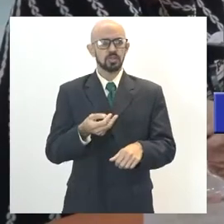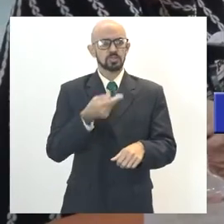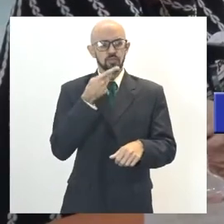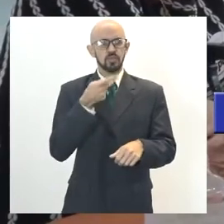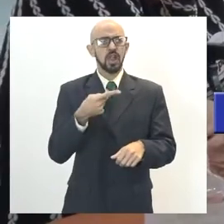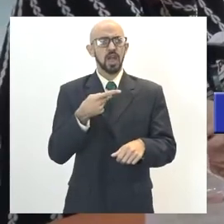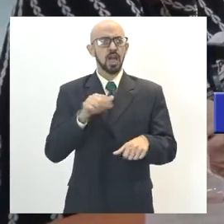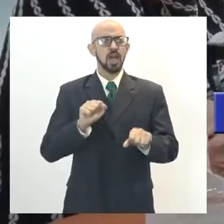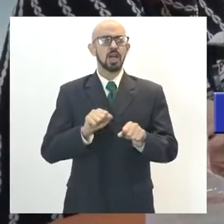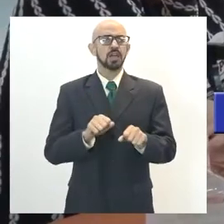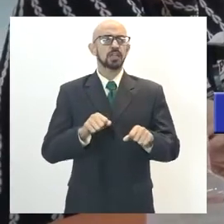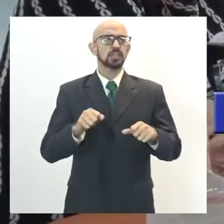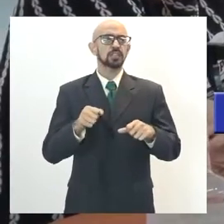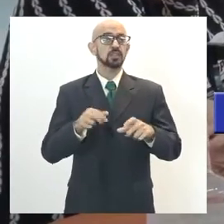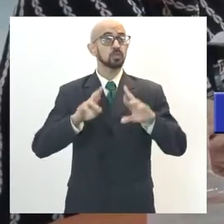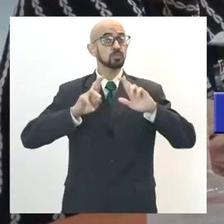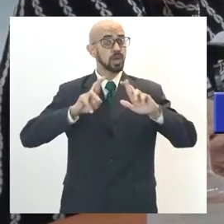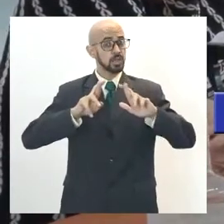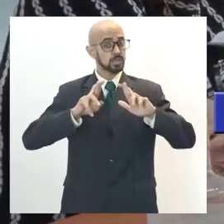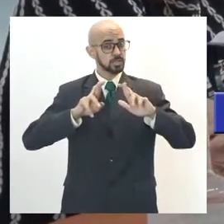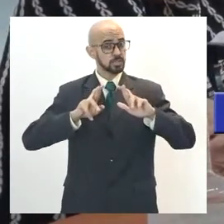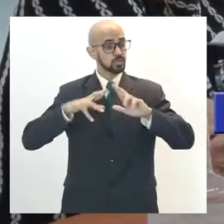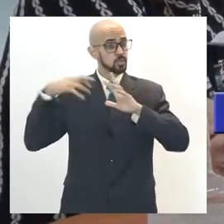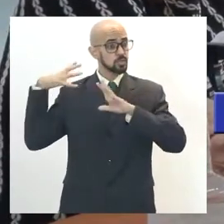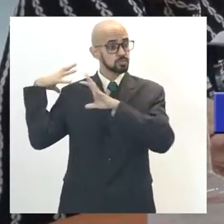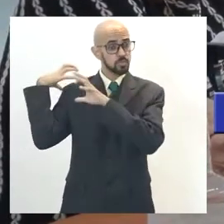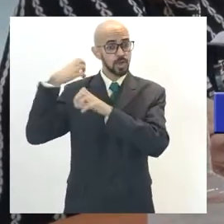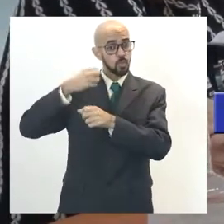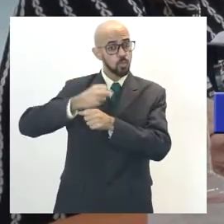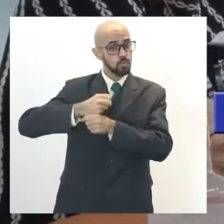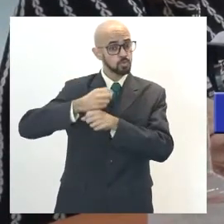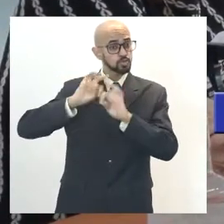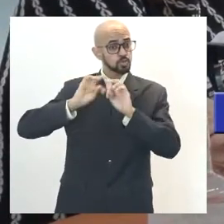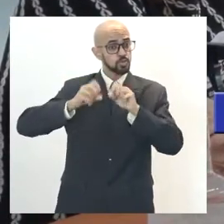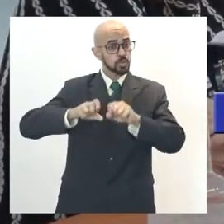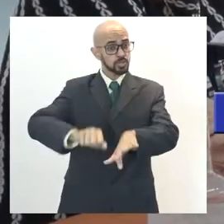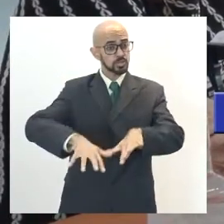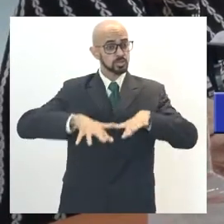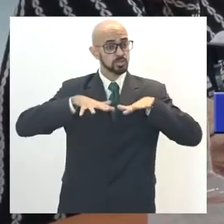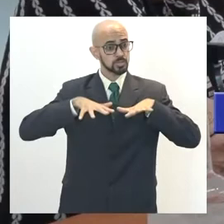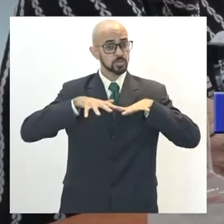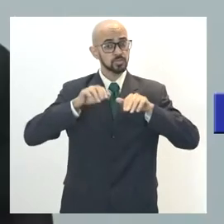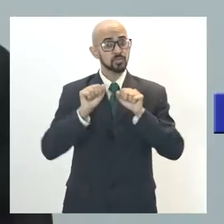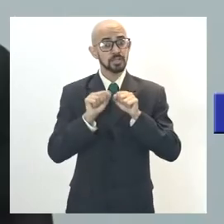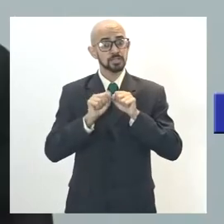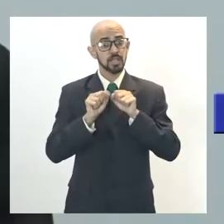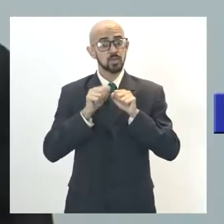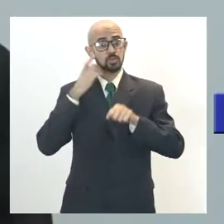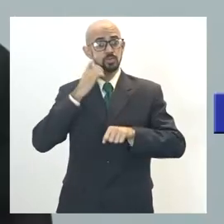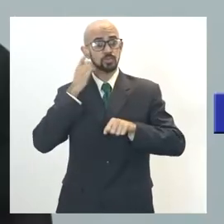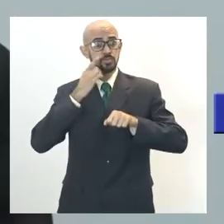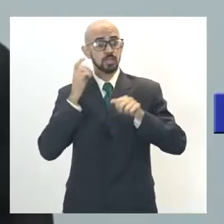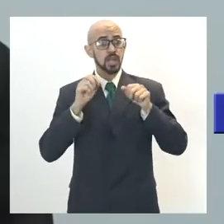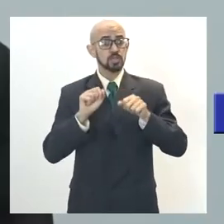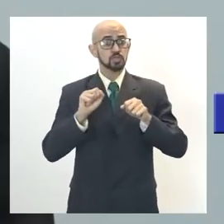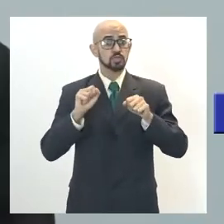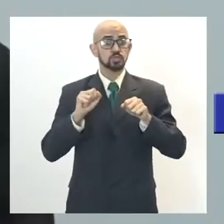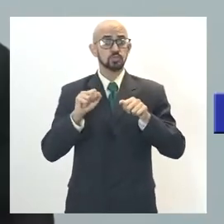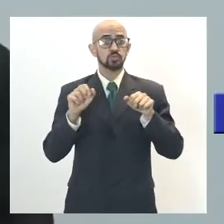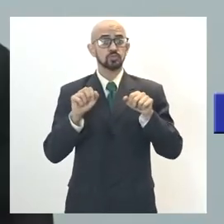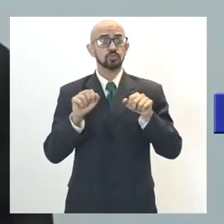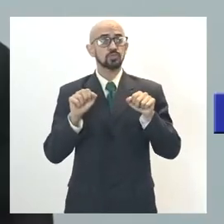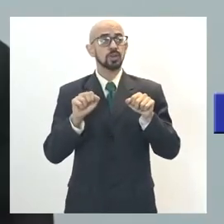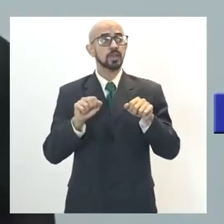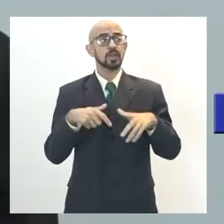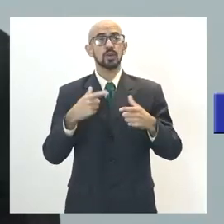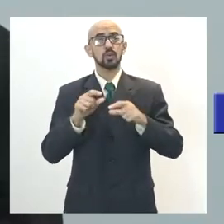um acúmulo dessas audiências públicas fazendo que a câmara dos deputados forme uma e no sentido